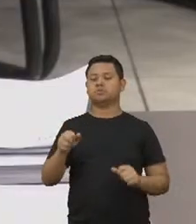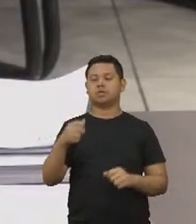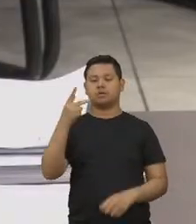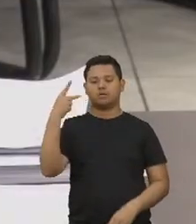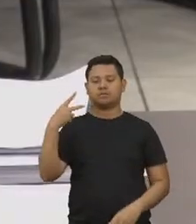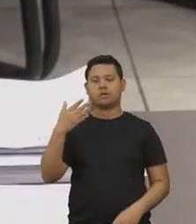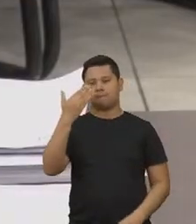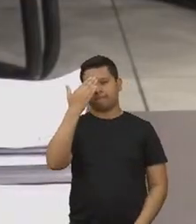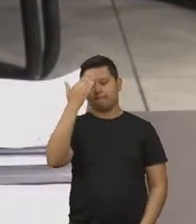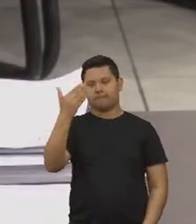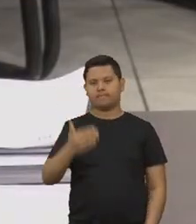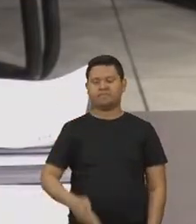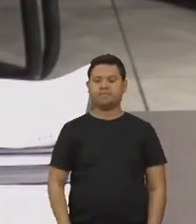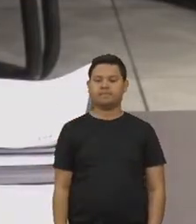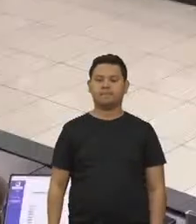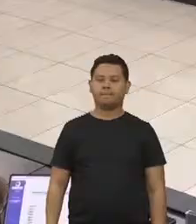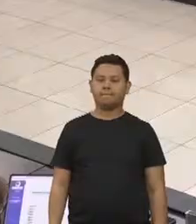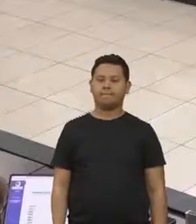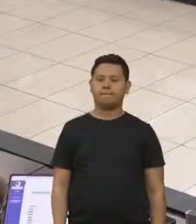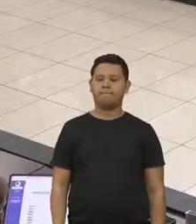obrigado, senhor presidente.